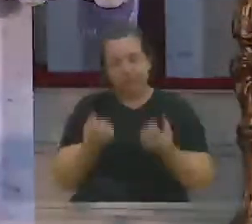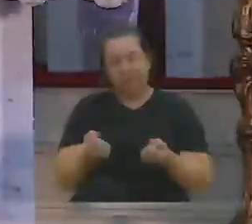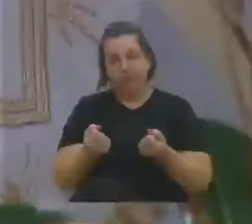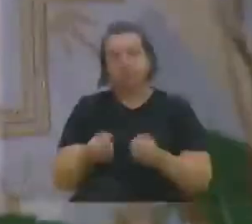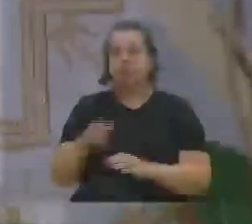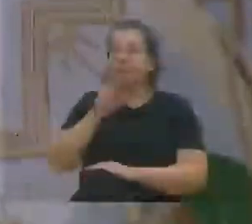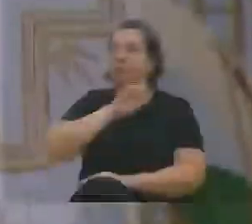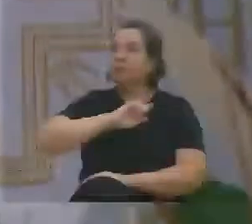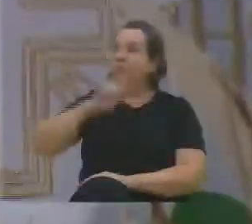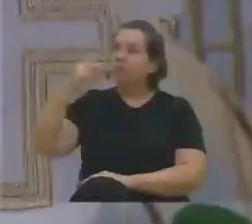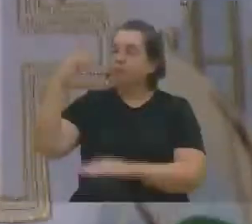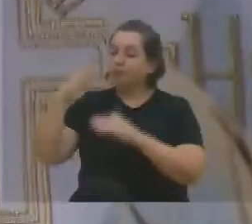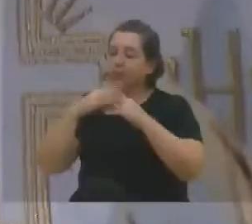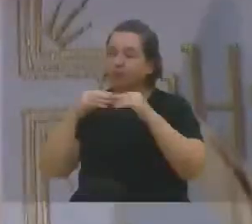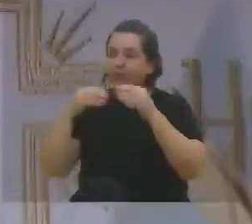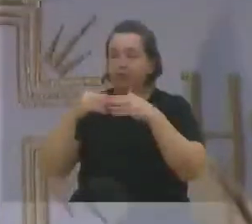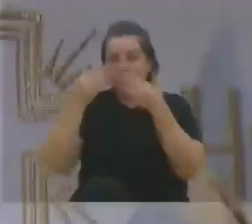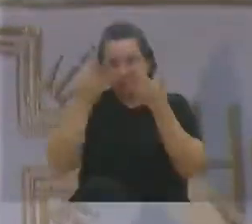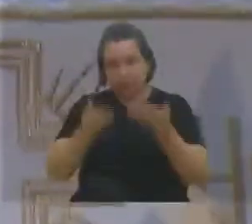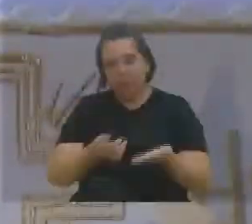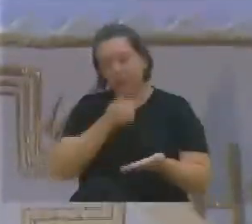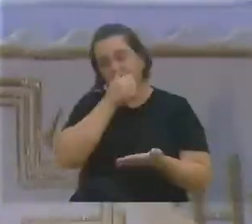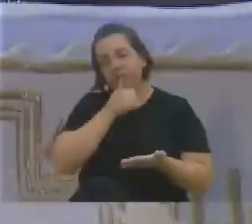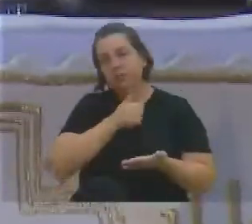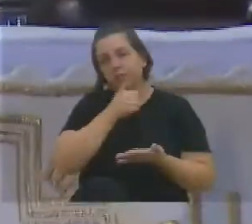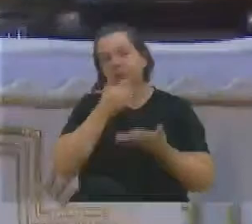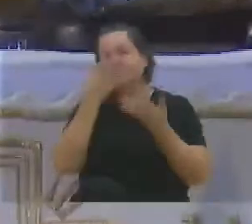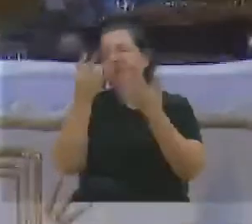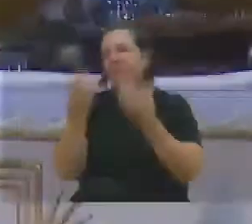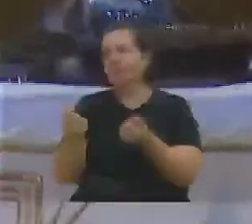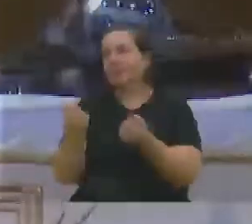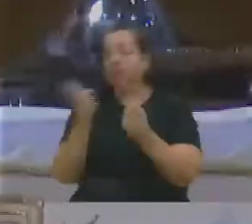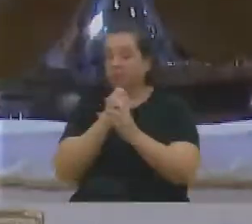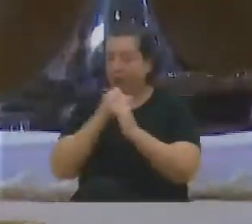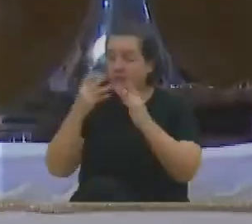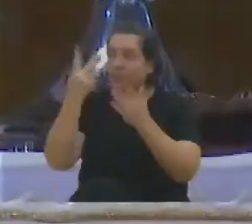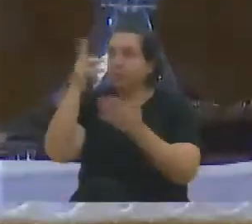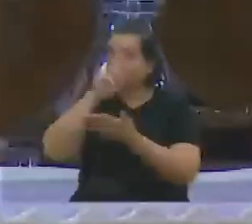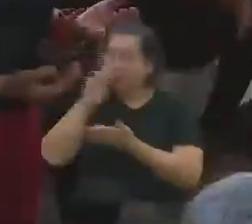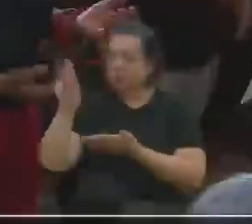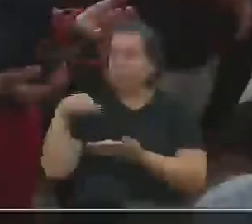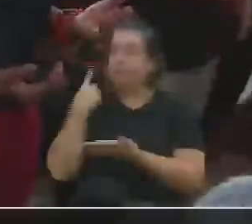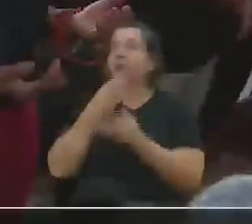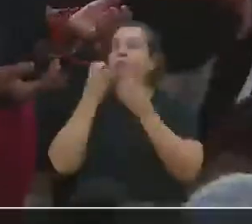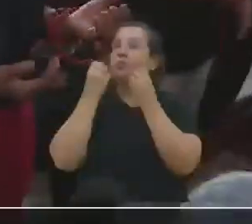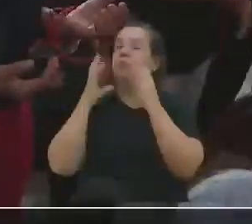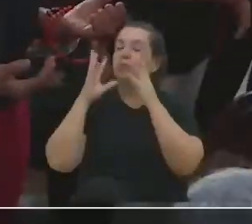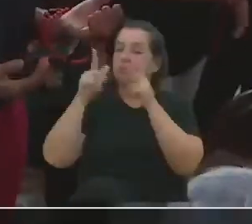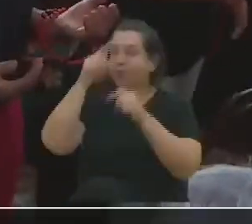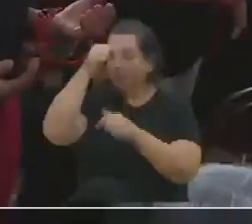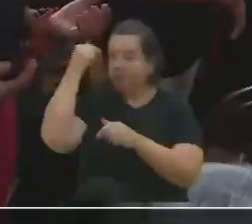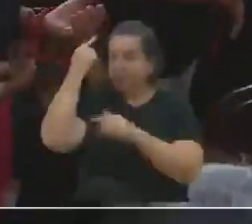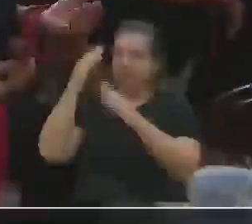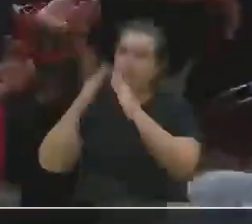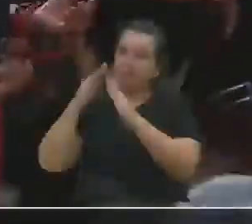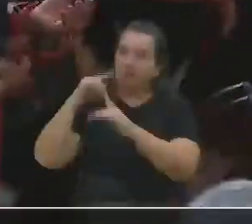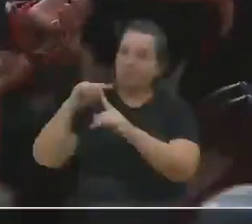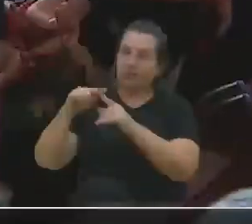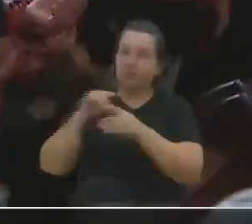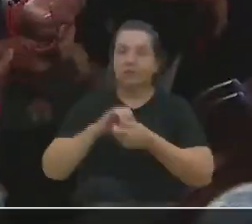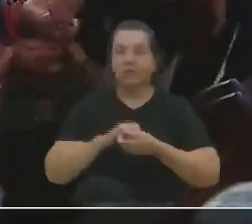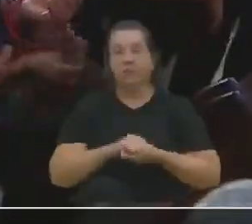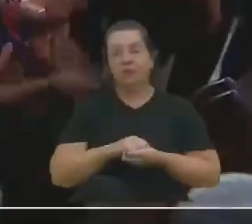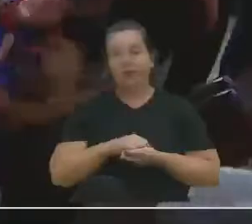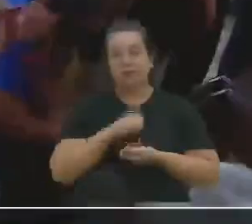Todo-Poderoso. Receba, ó Senhor, por tuas mãos este sacrifício, para a glória do seu nome, para